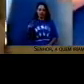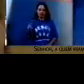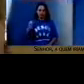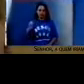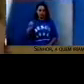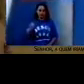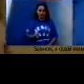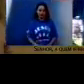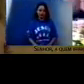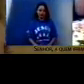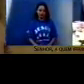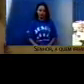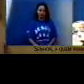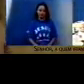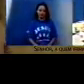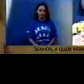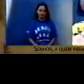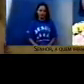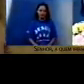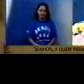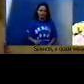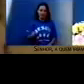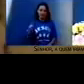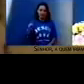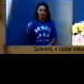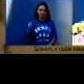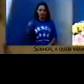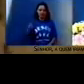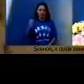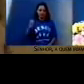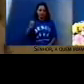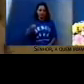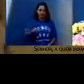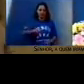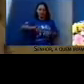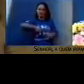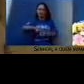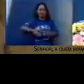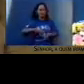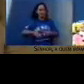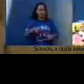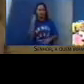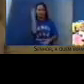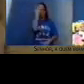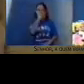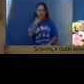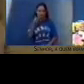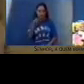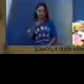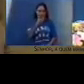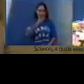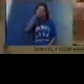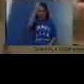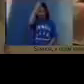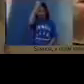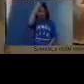E não é que o sapo se transformou num príncipe quase igual eu de bonito. Aquela coisa linda, maravilhosa,